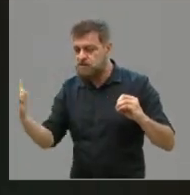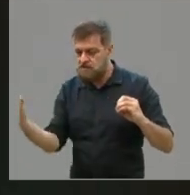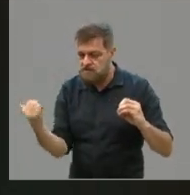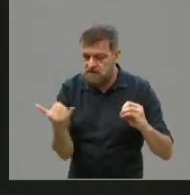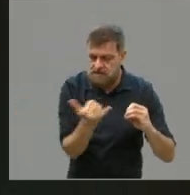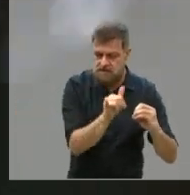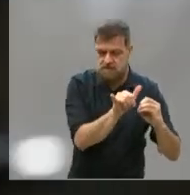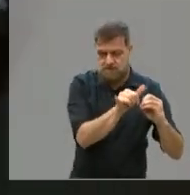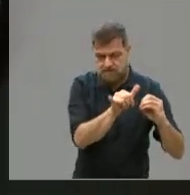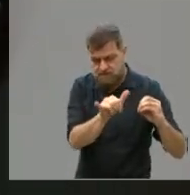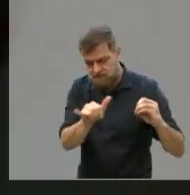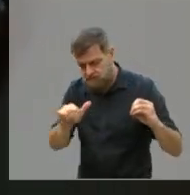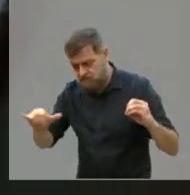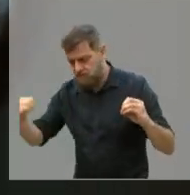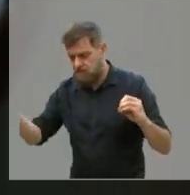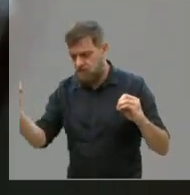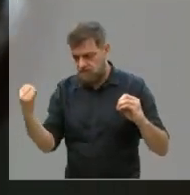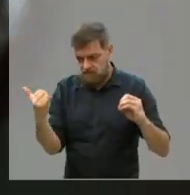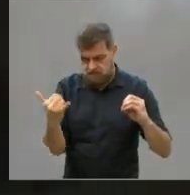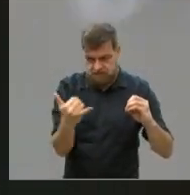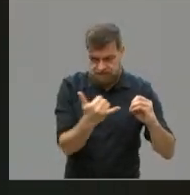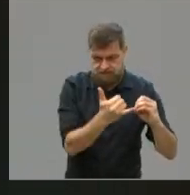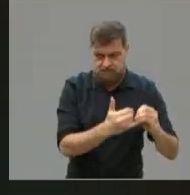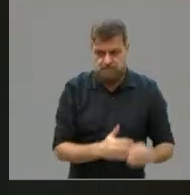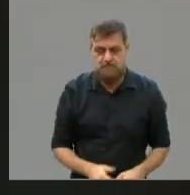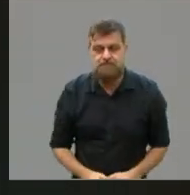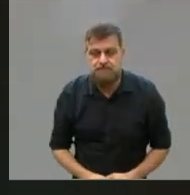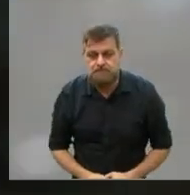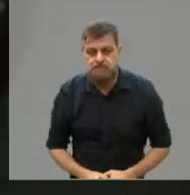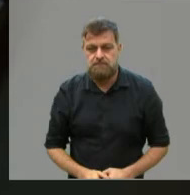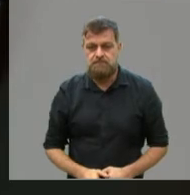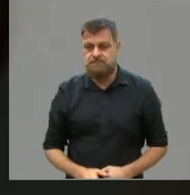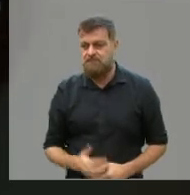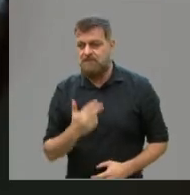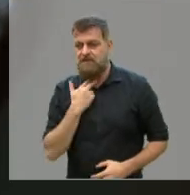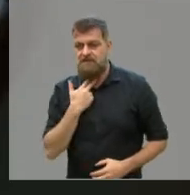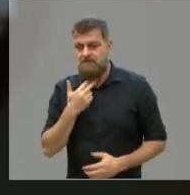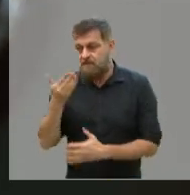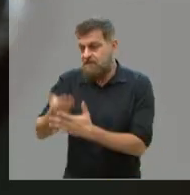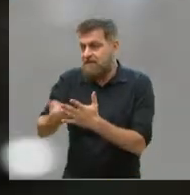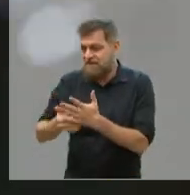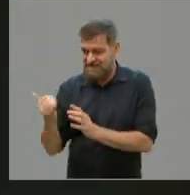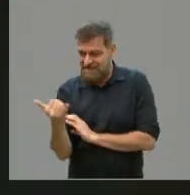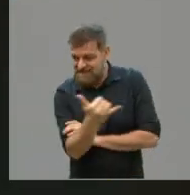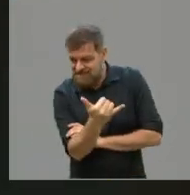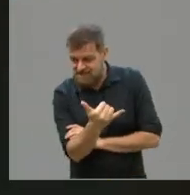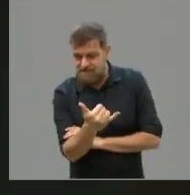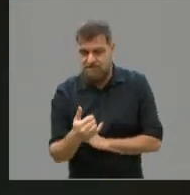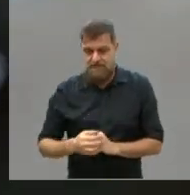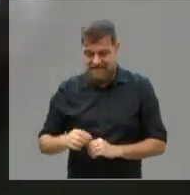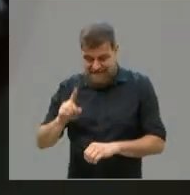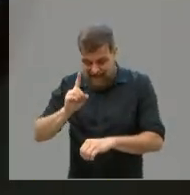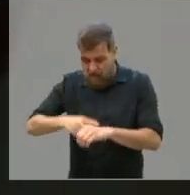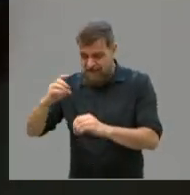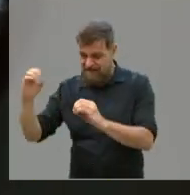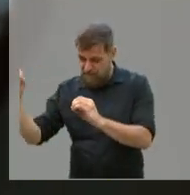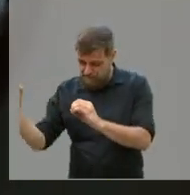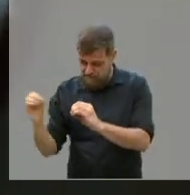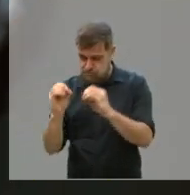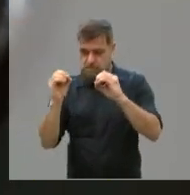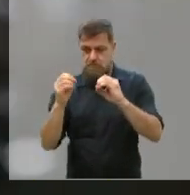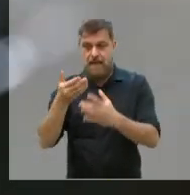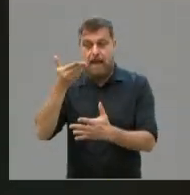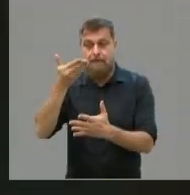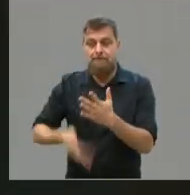Então, se fosse um caso ideal, não pararia, porque eu não teria perdas de energia. Mas ao bater uma esfera na outra, ela perde